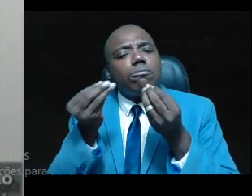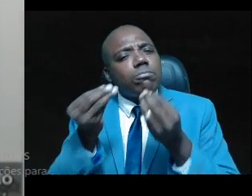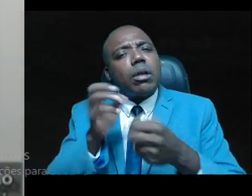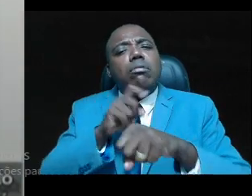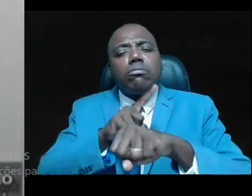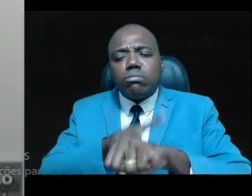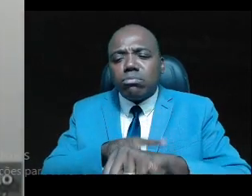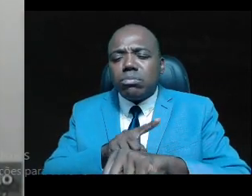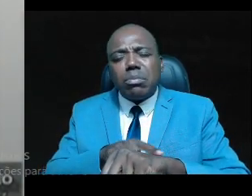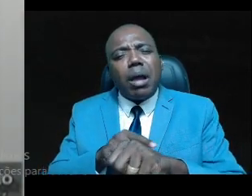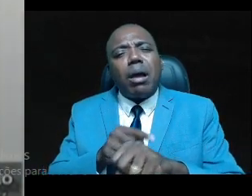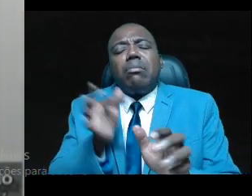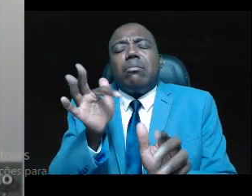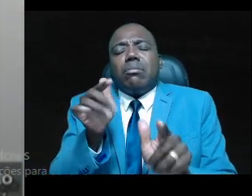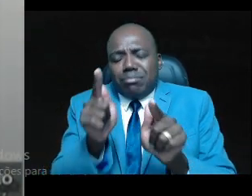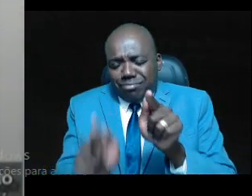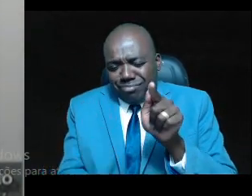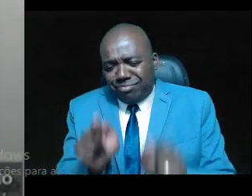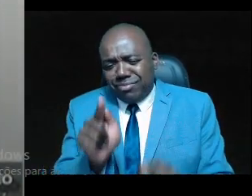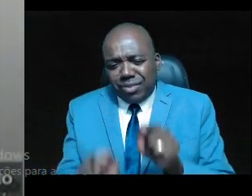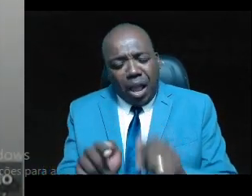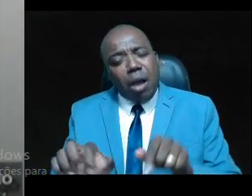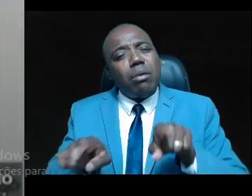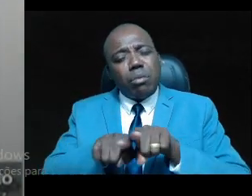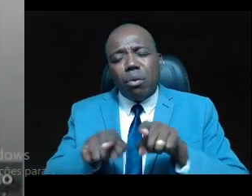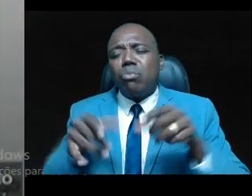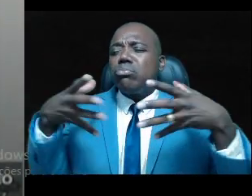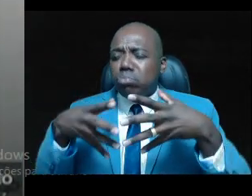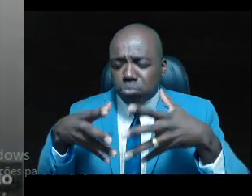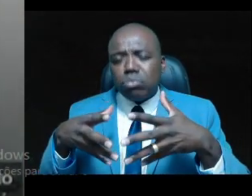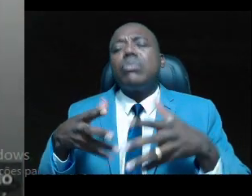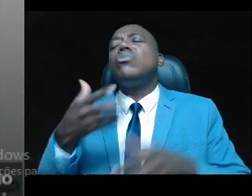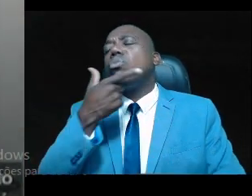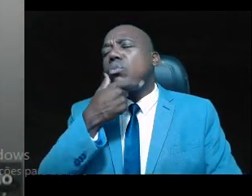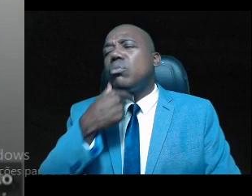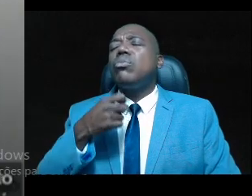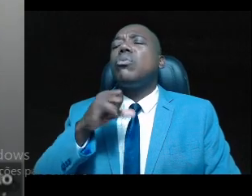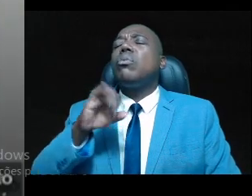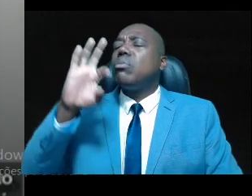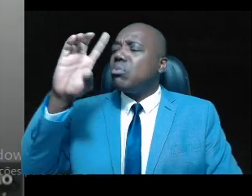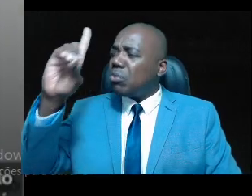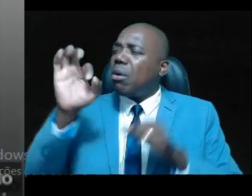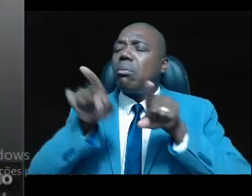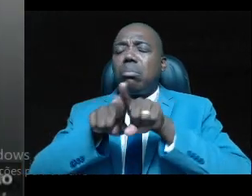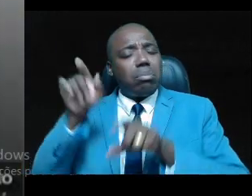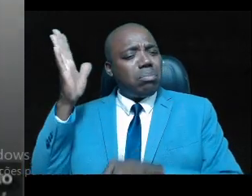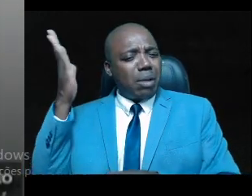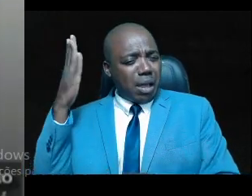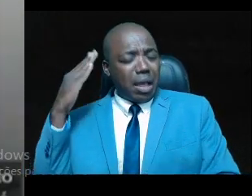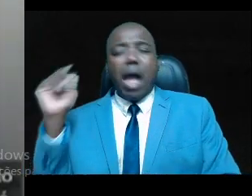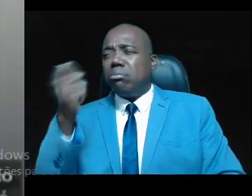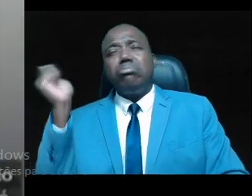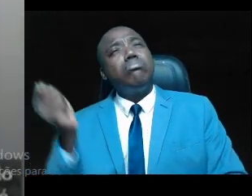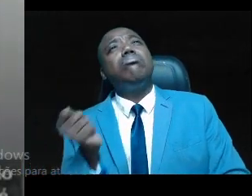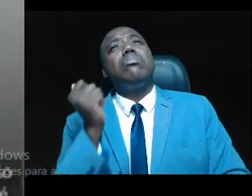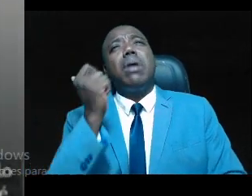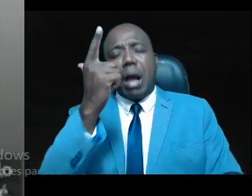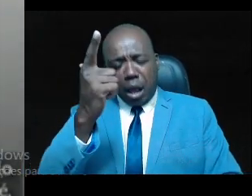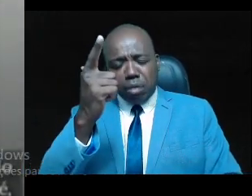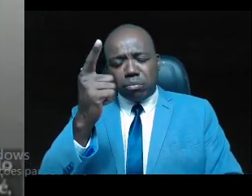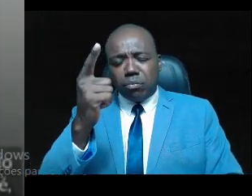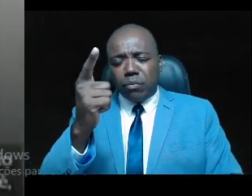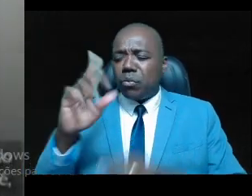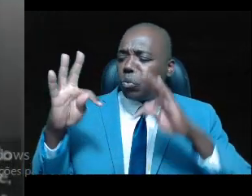de Gideão, e de Baraque, e de Sansão, e de Jefté, e de Davi, e de Samuel, e